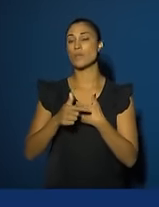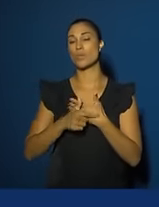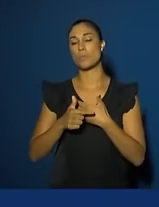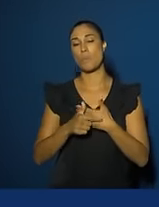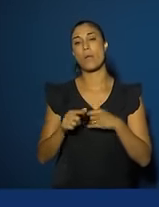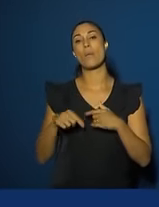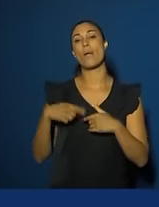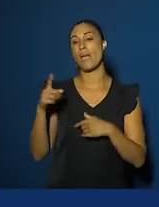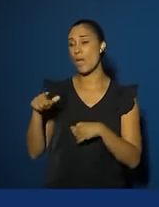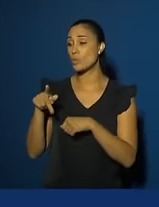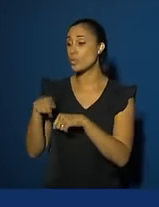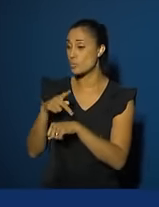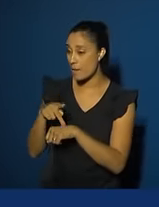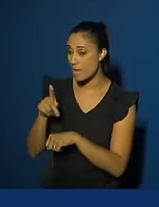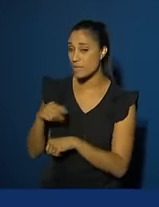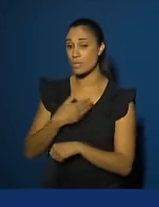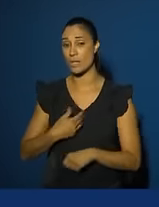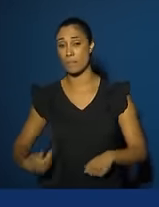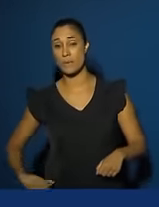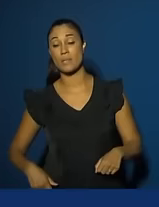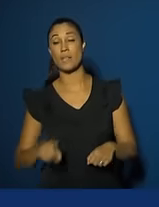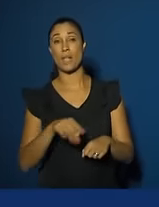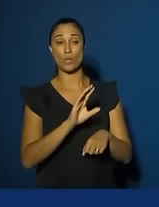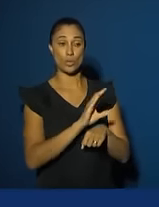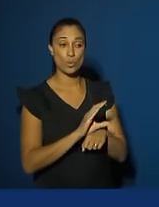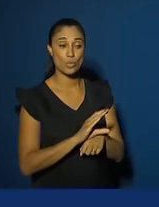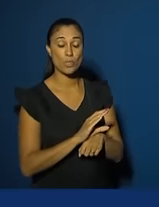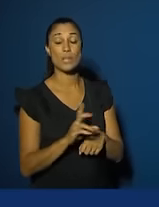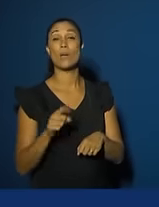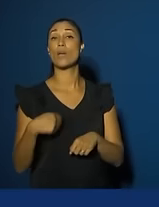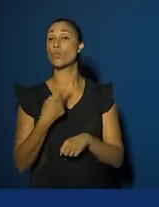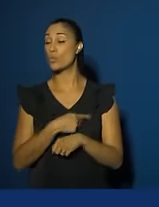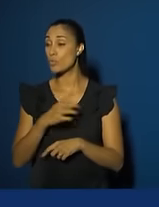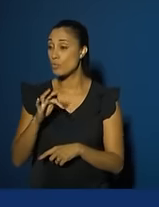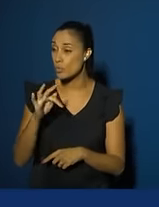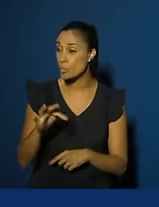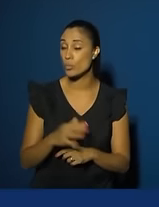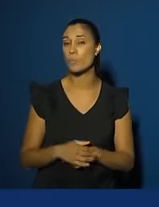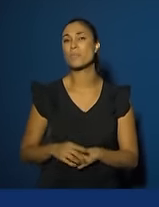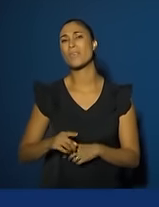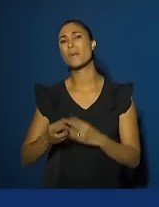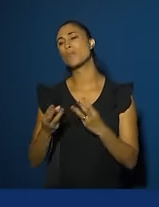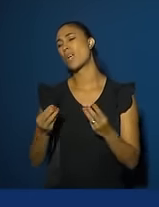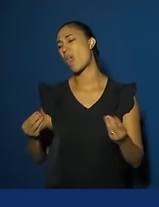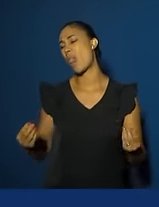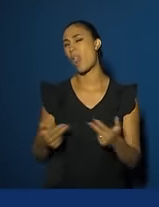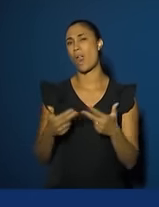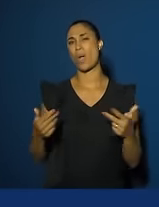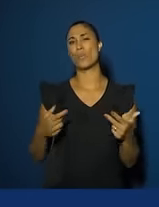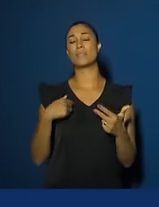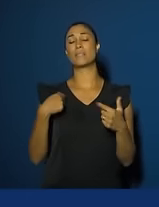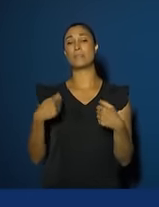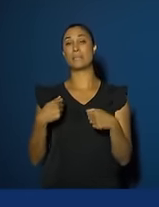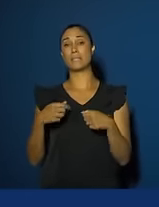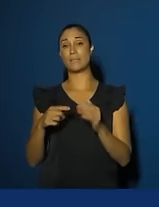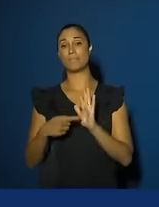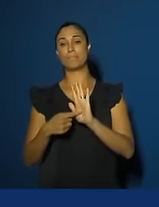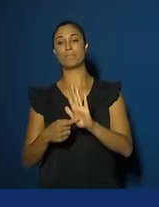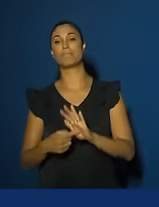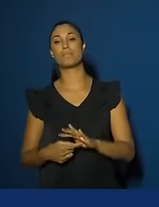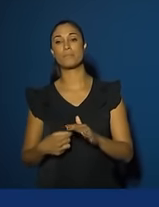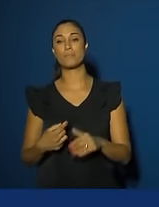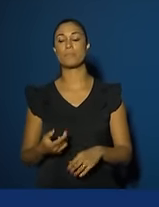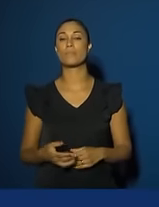país é a nossa República é a nossa Constituição é o nosso futuro é muita coisa que tá em jogo exato